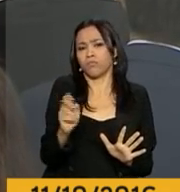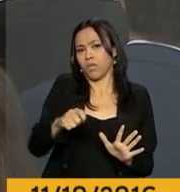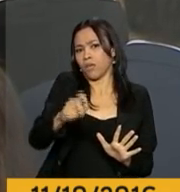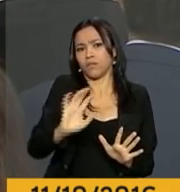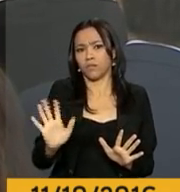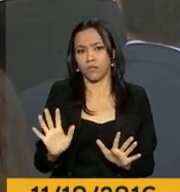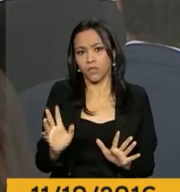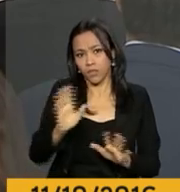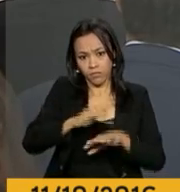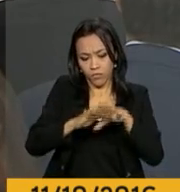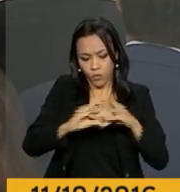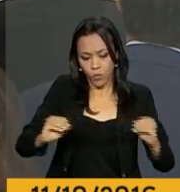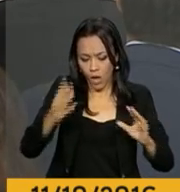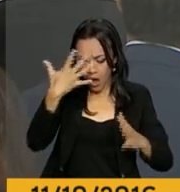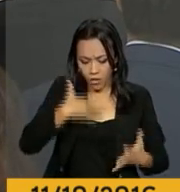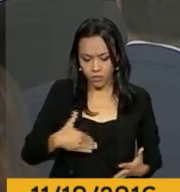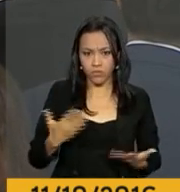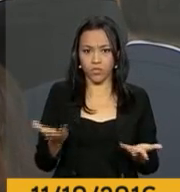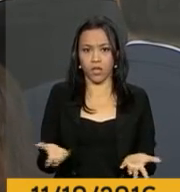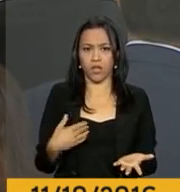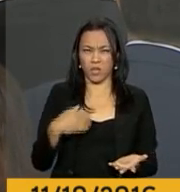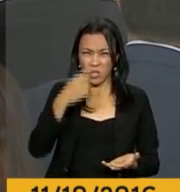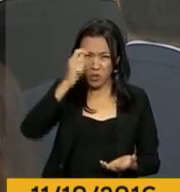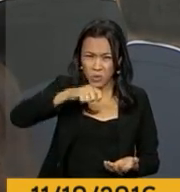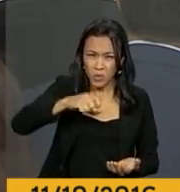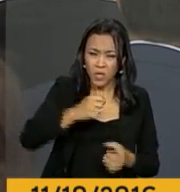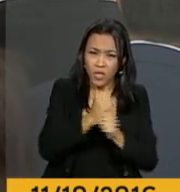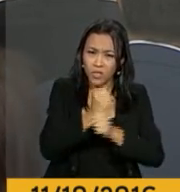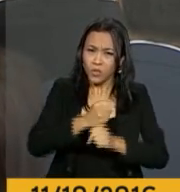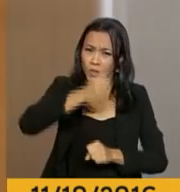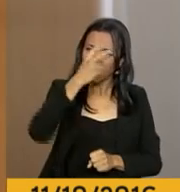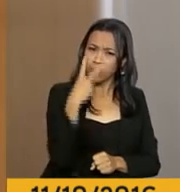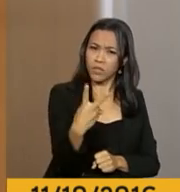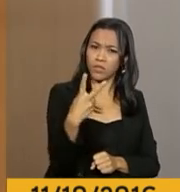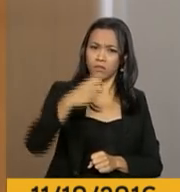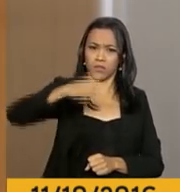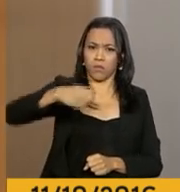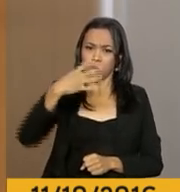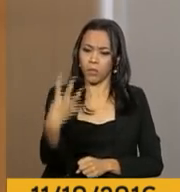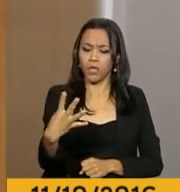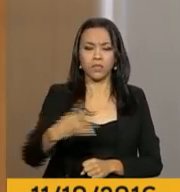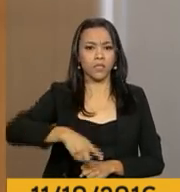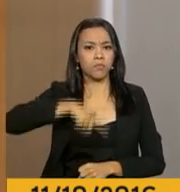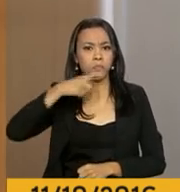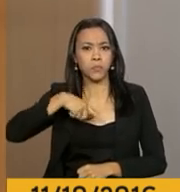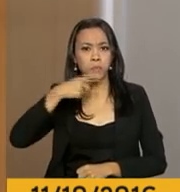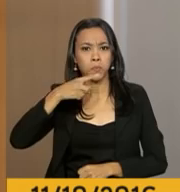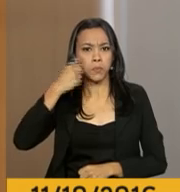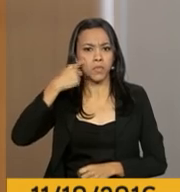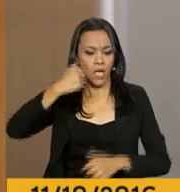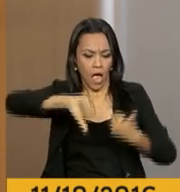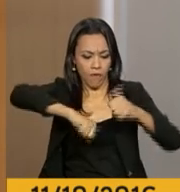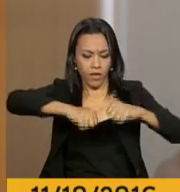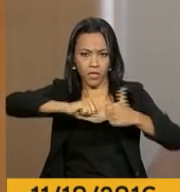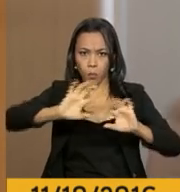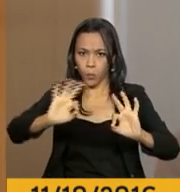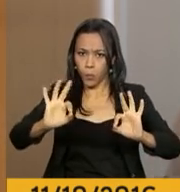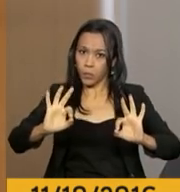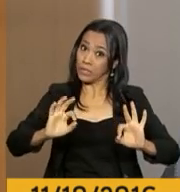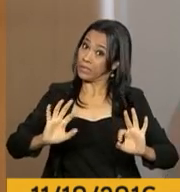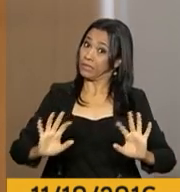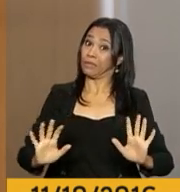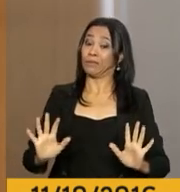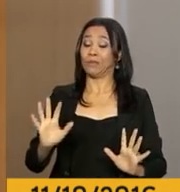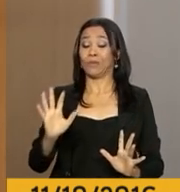como existe agora ficar 2 anos e 4 meses sem uma revisão e isto gera como ele lembrou de 8 a